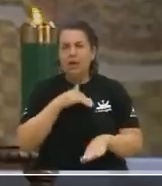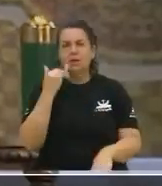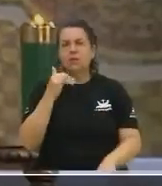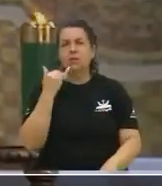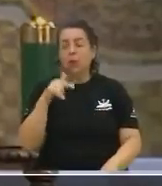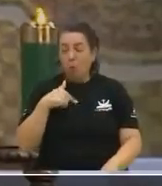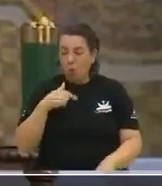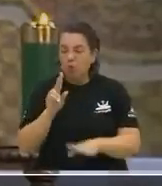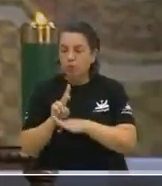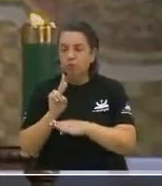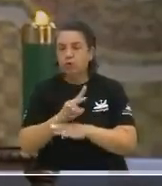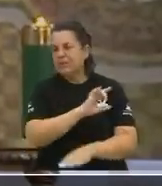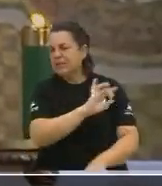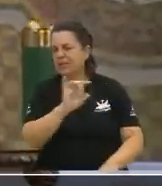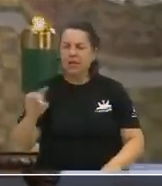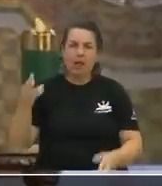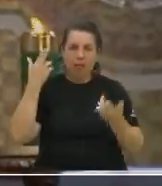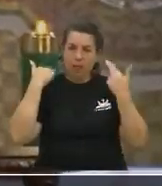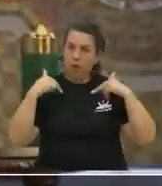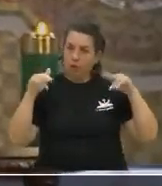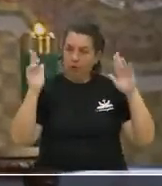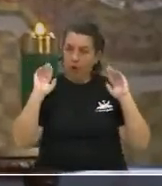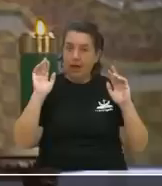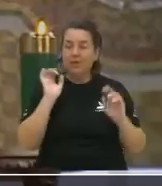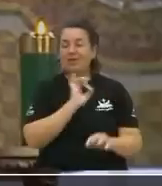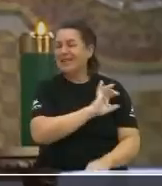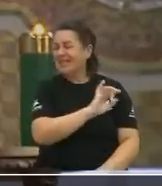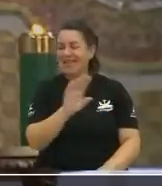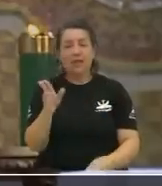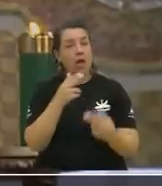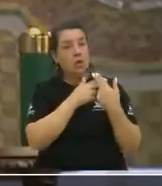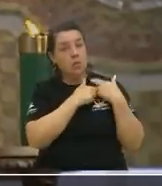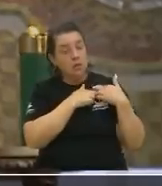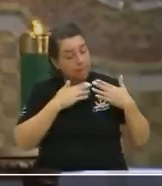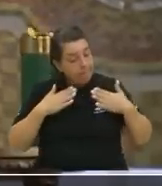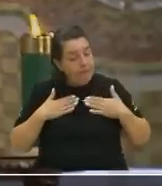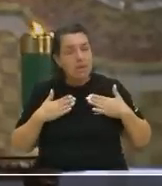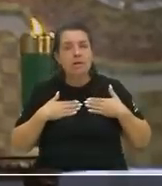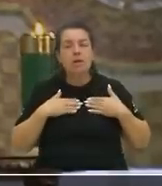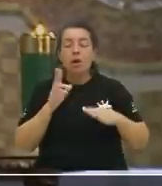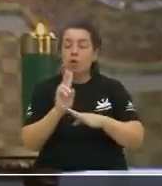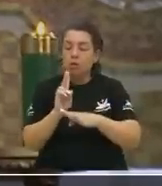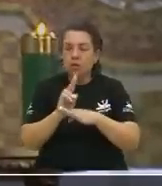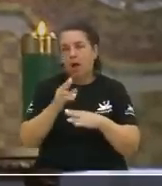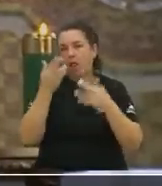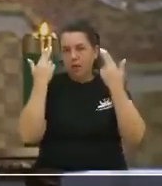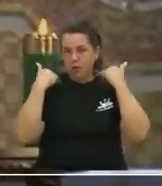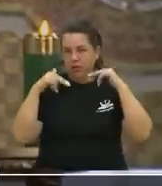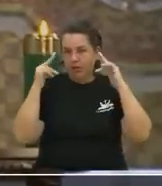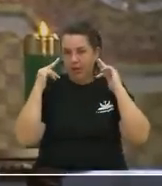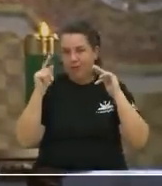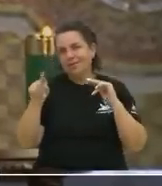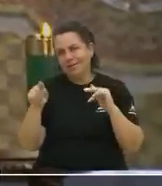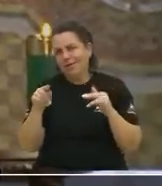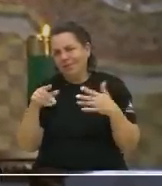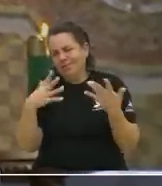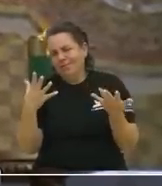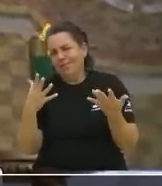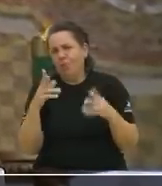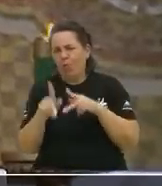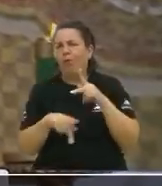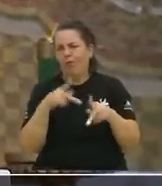aspas, ele se coloca como responsável, ele se coloca como aquele que tem um